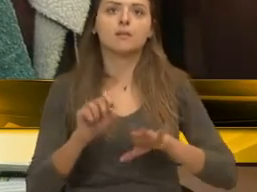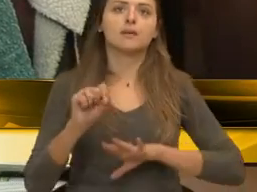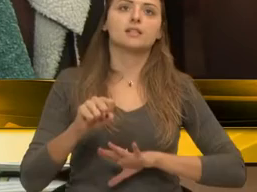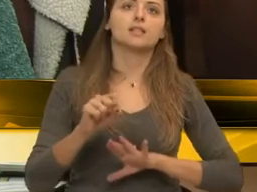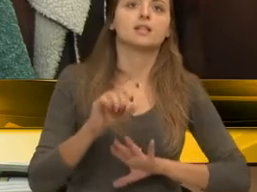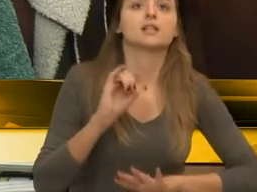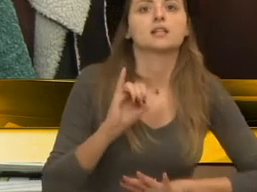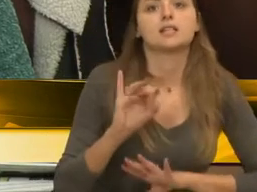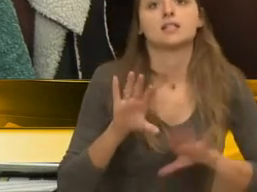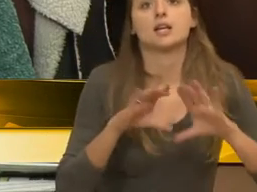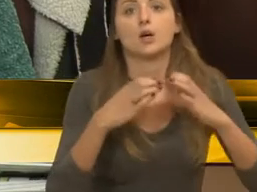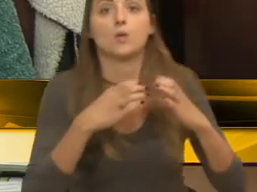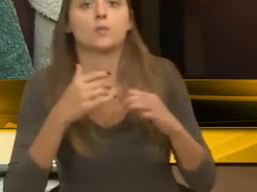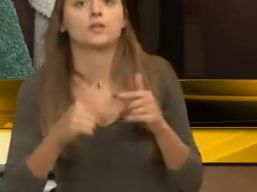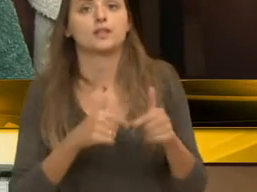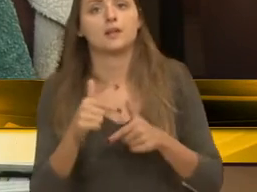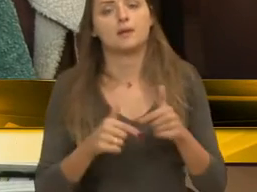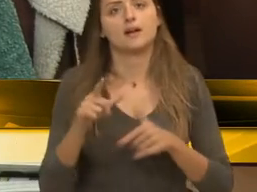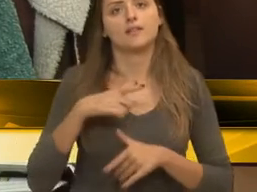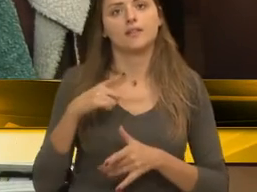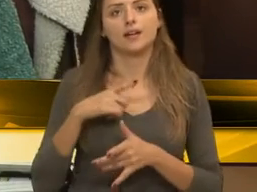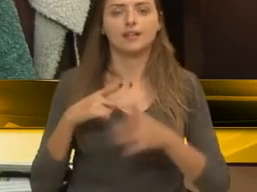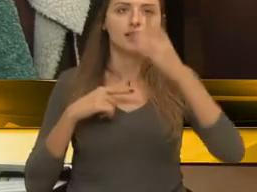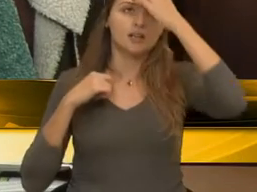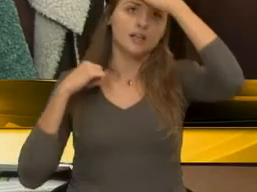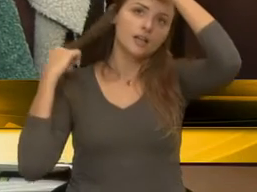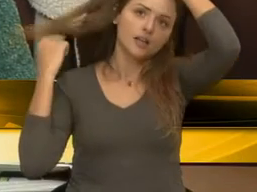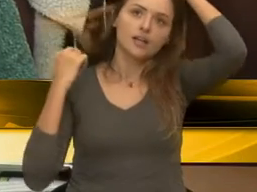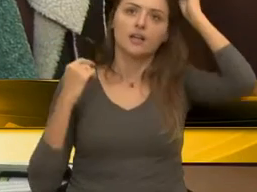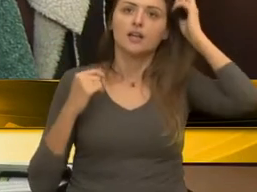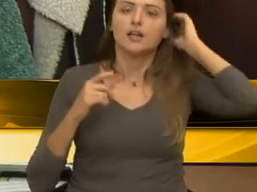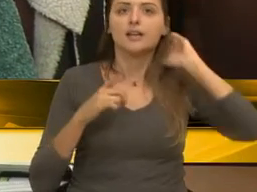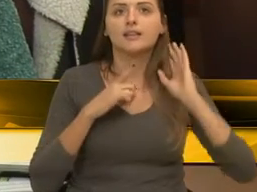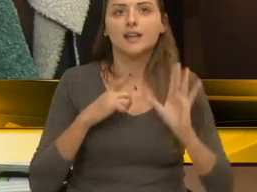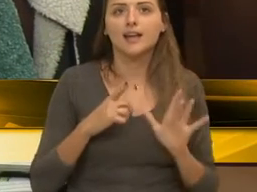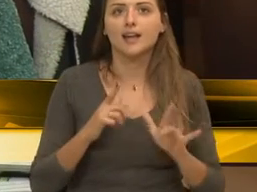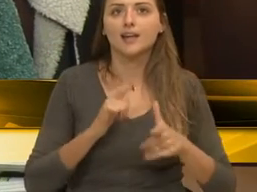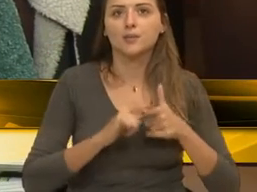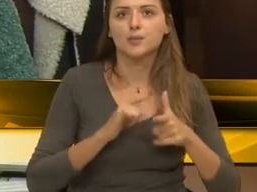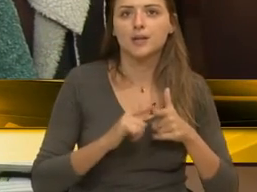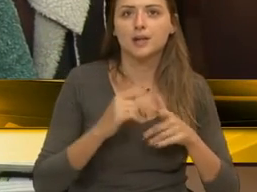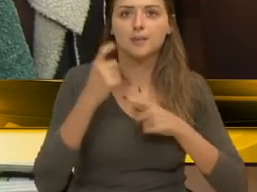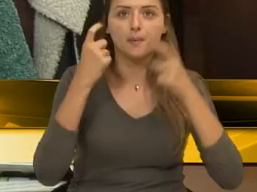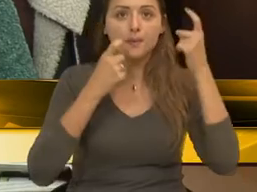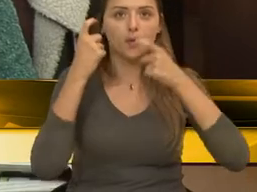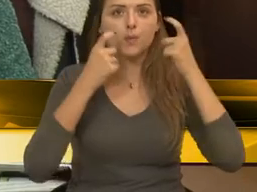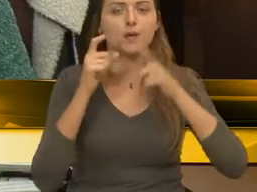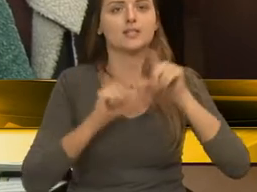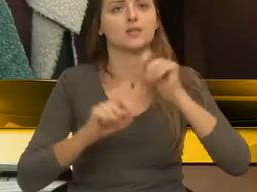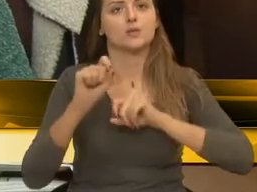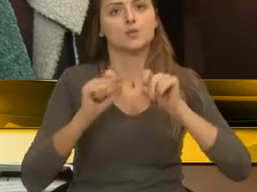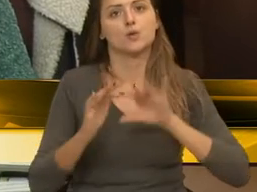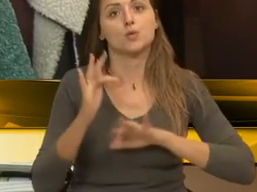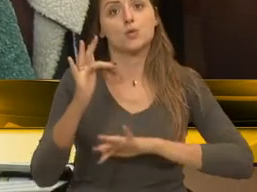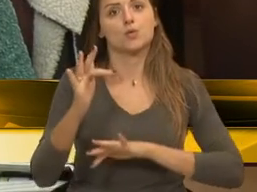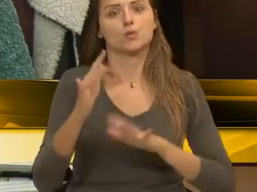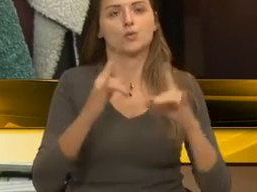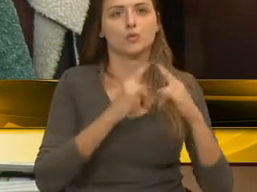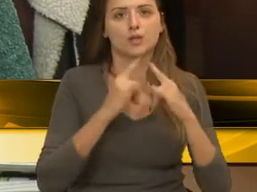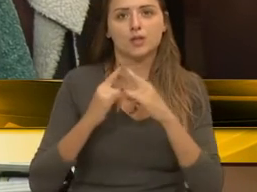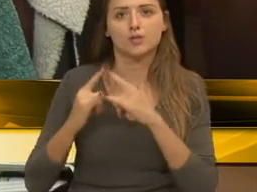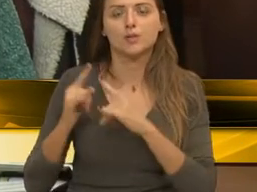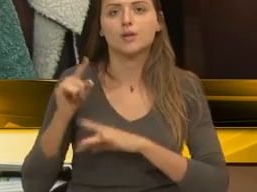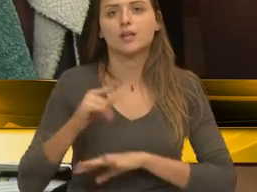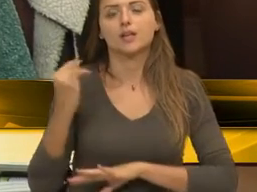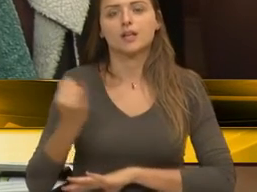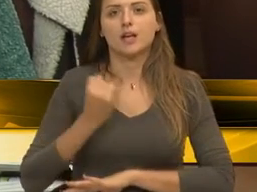ficar comprometido. Então, a gente tem bastante receio, bastante preocupação sobre o futuro dessa instituição, que é tão